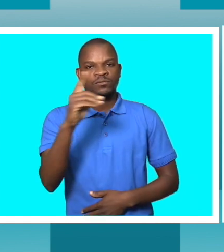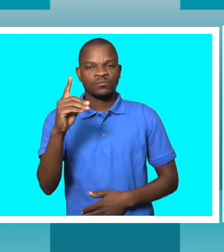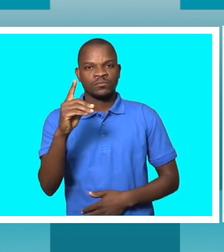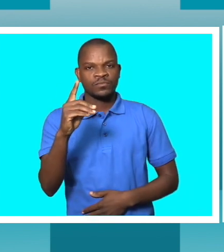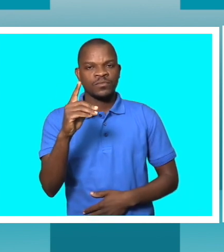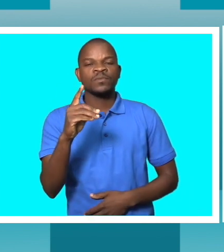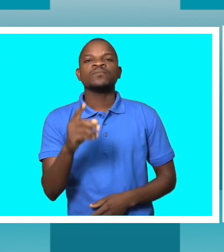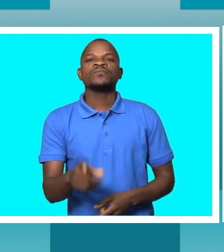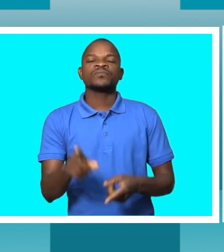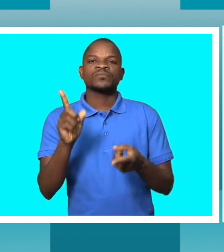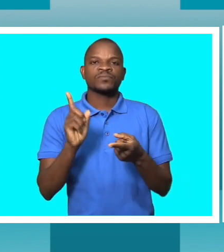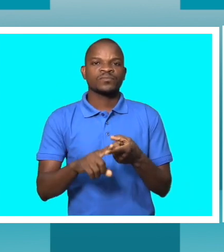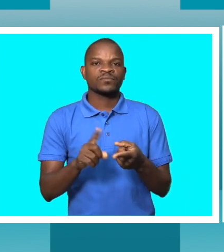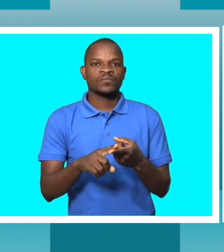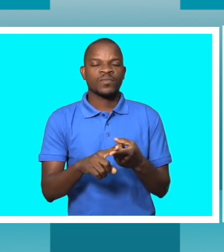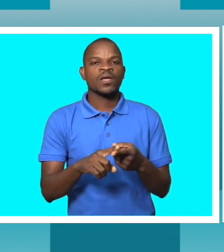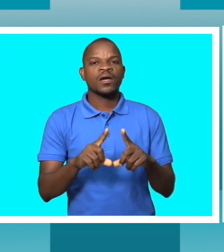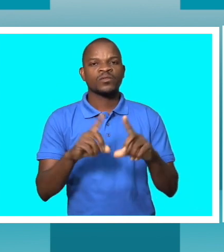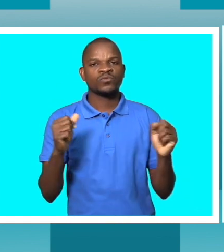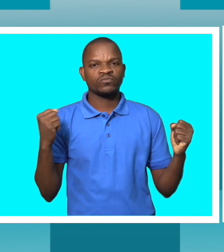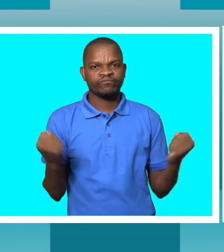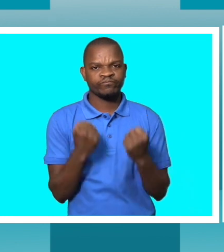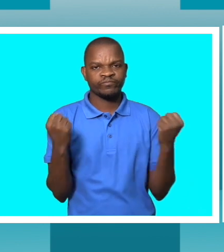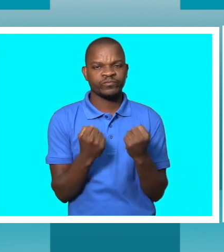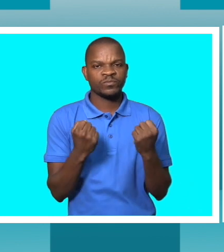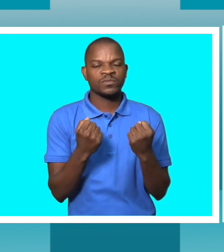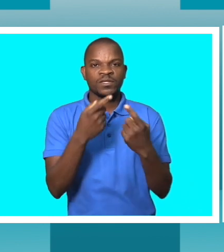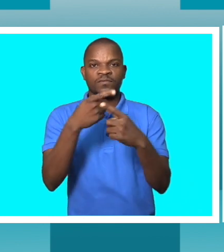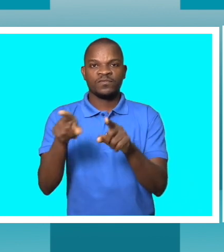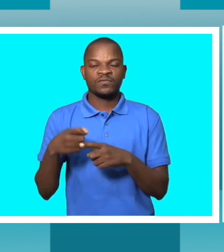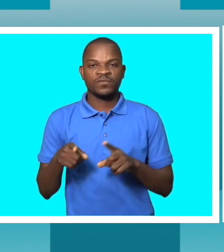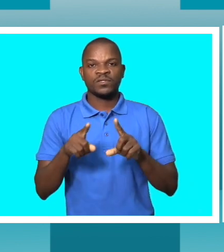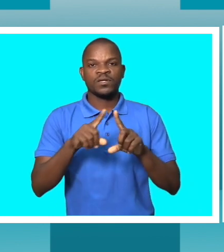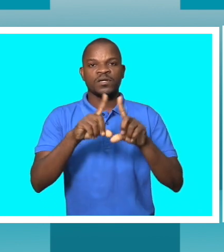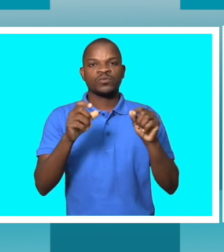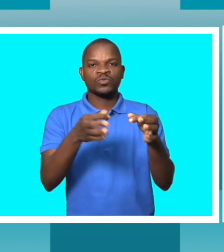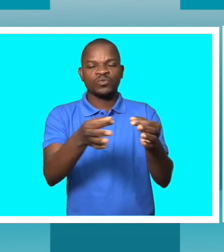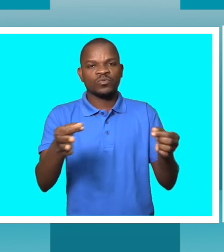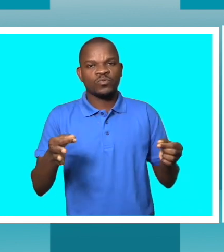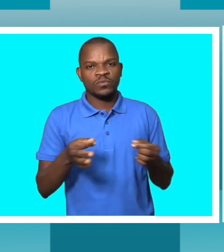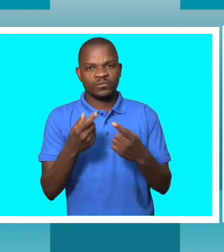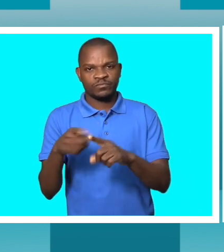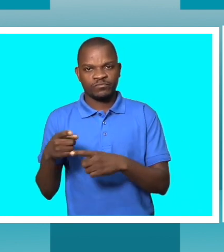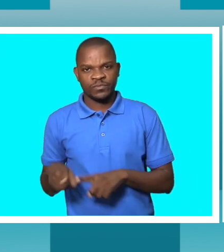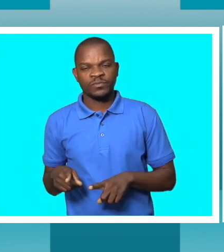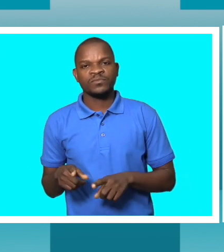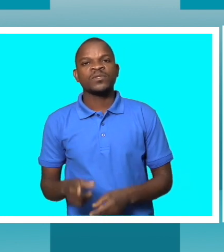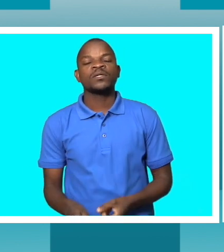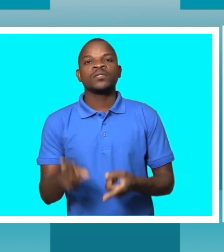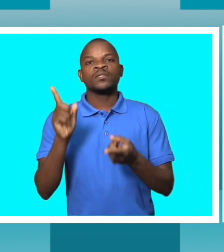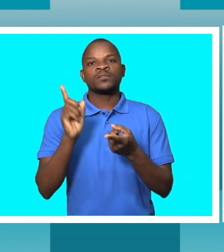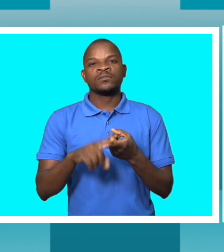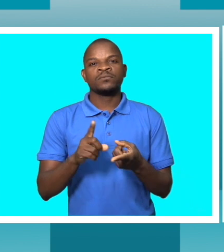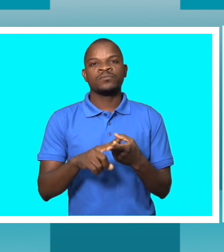deficiência no atendimento, na flexibilização dos processos, e